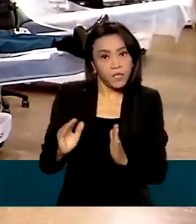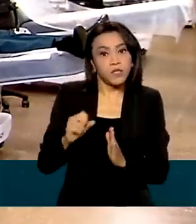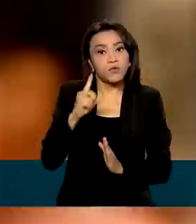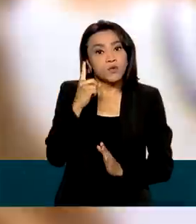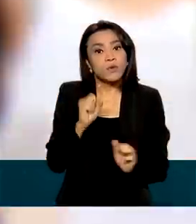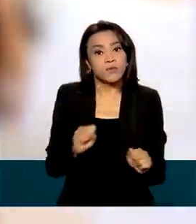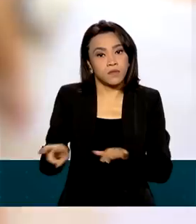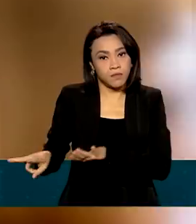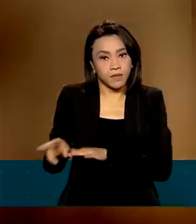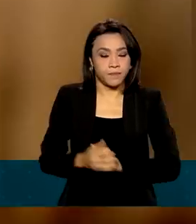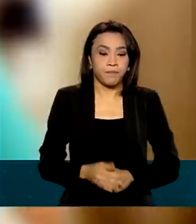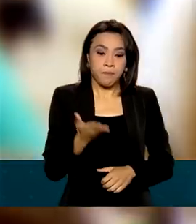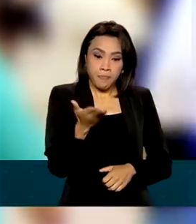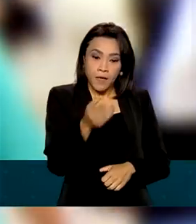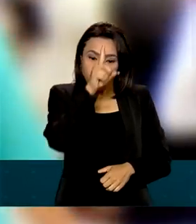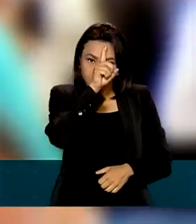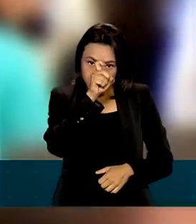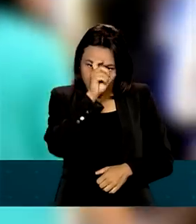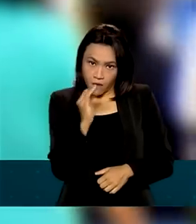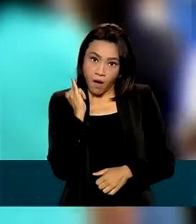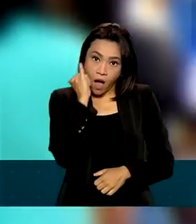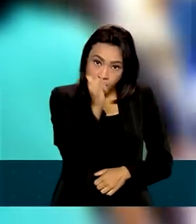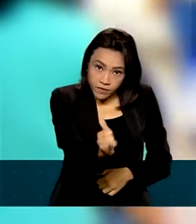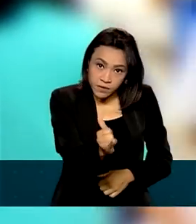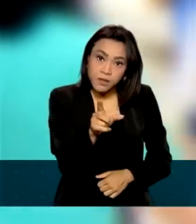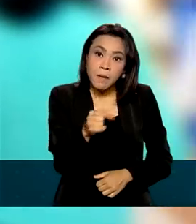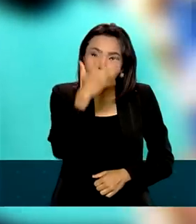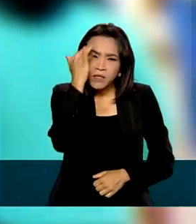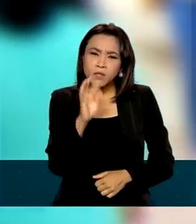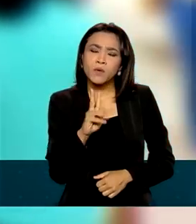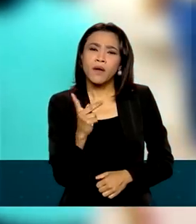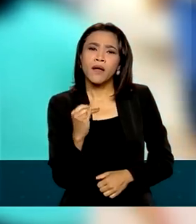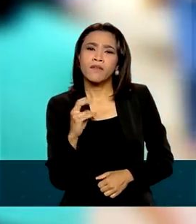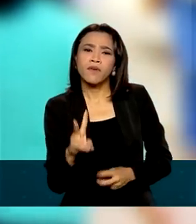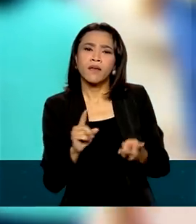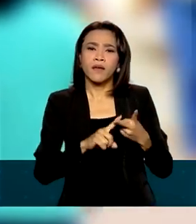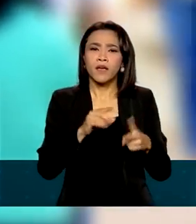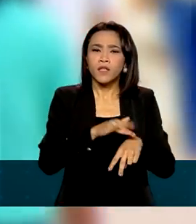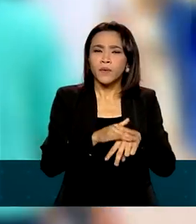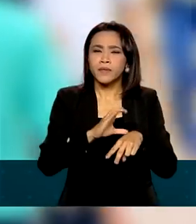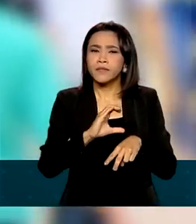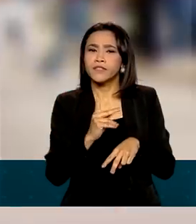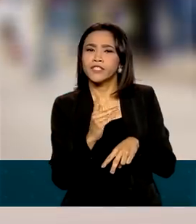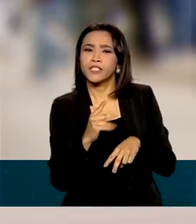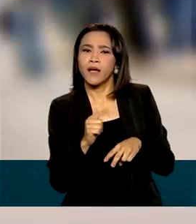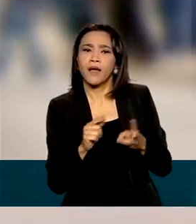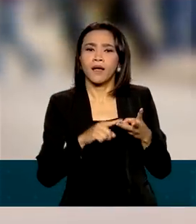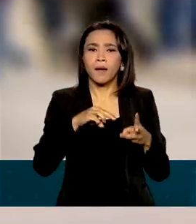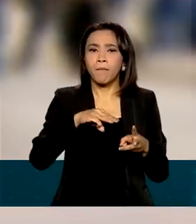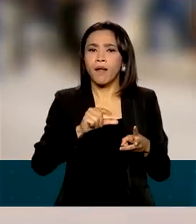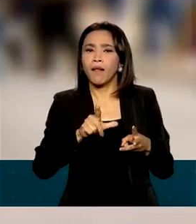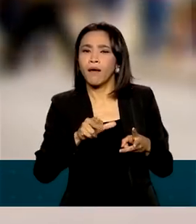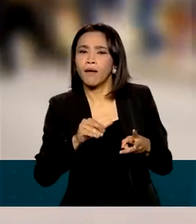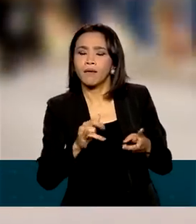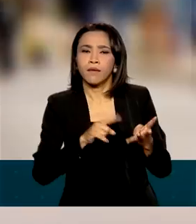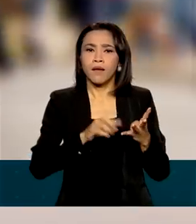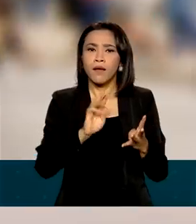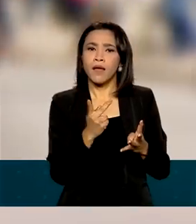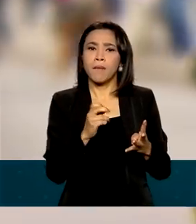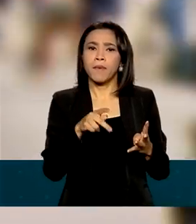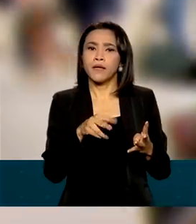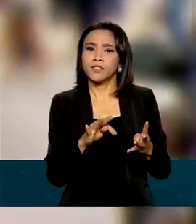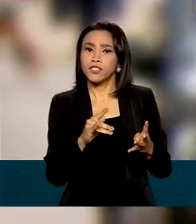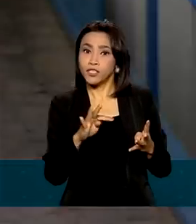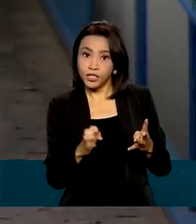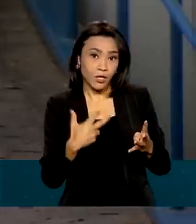semana. O Hemocentro informa ainda que pessoas com AIDS, doença de Chagas e malária ou quem já teve hepatite não